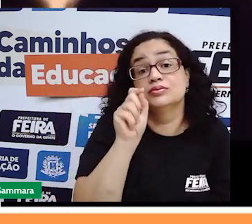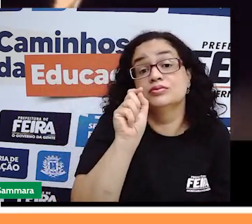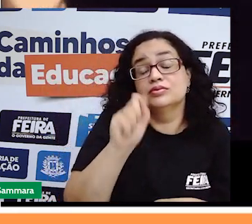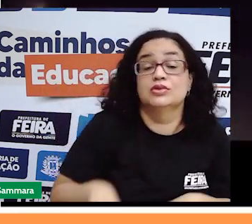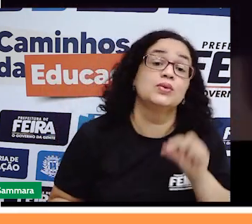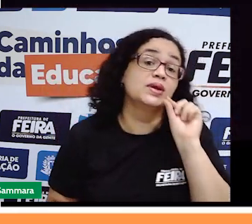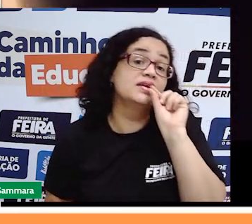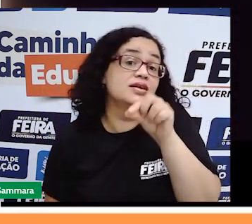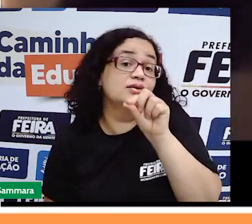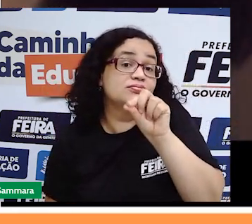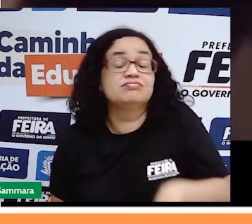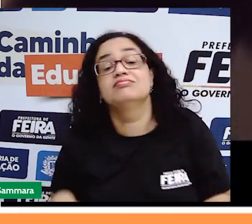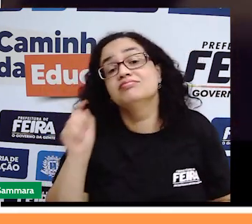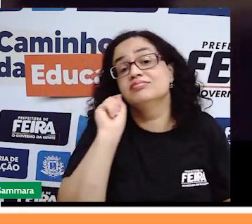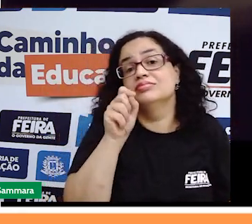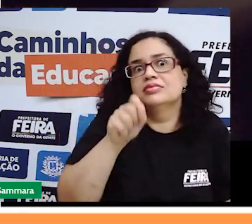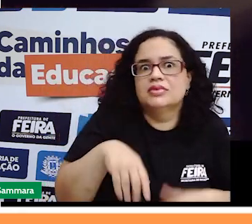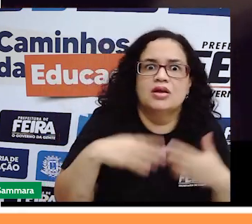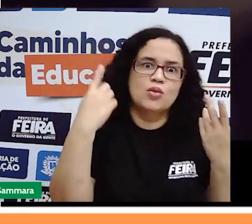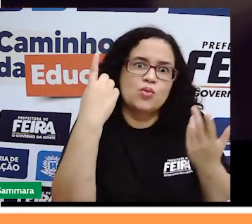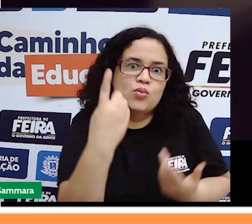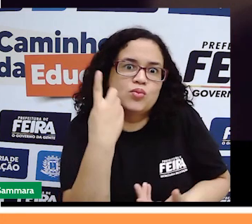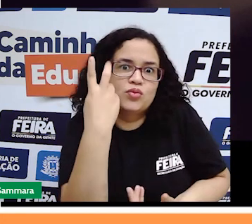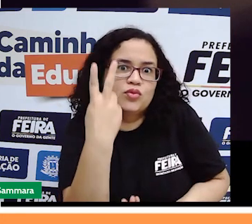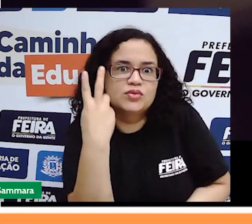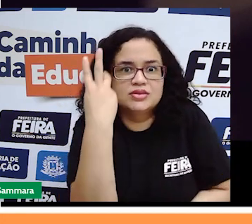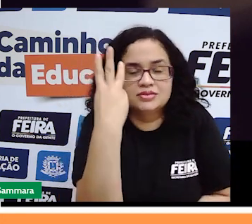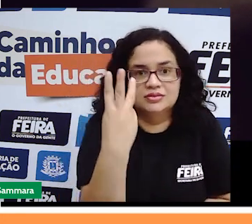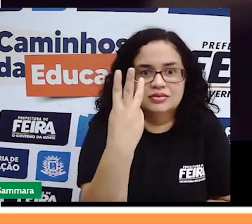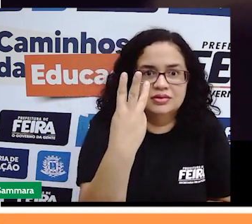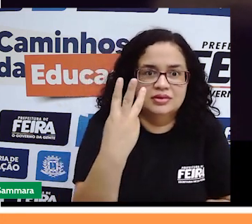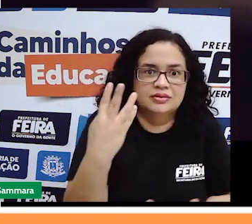Agora, 1, 2, 3.